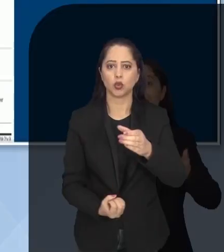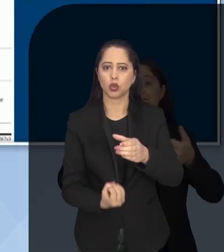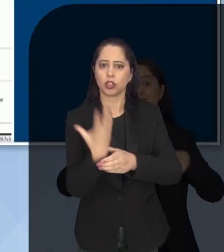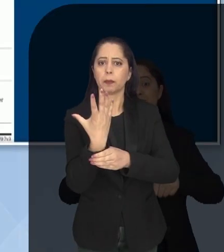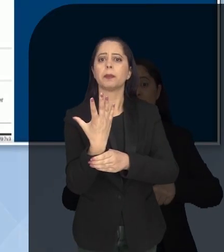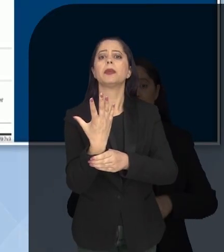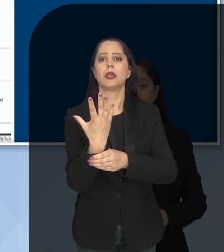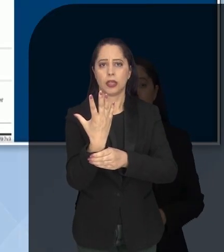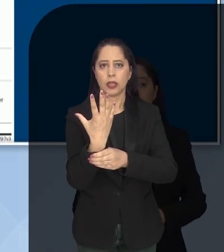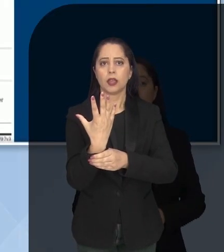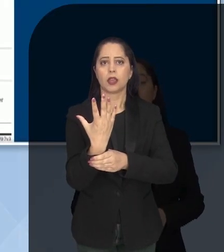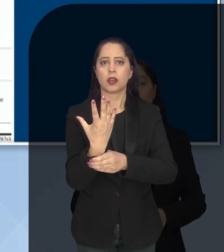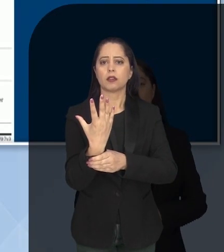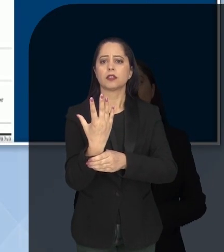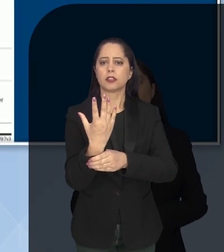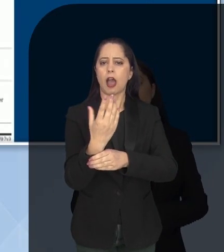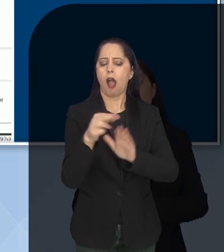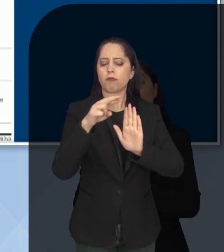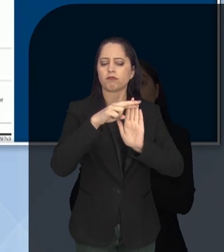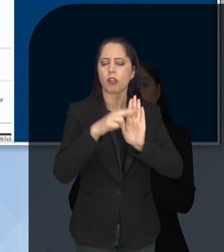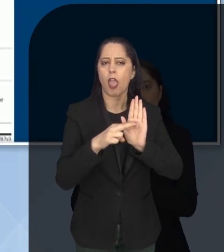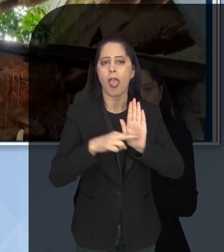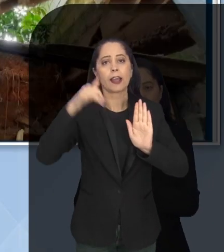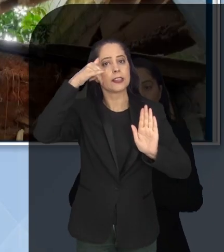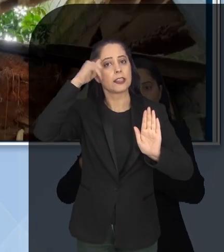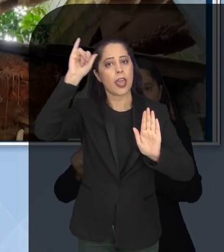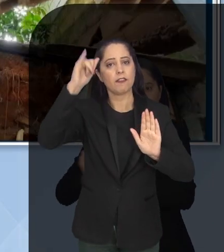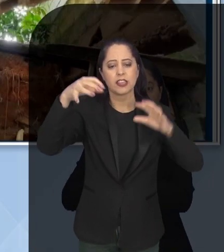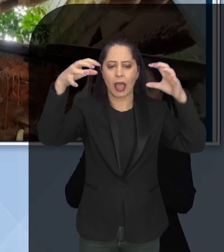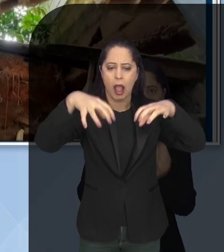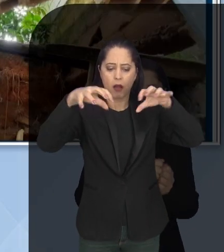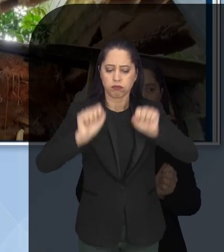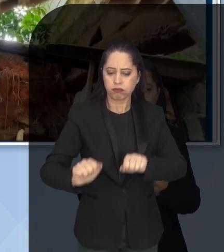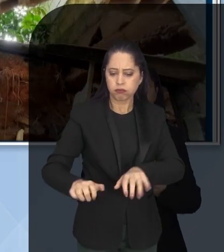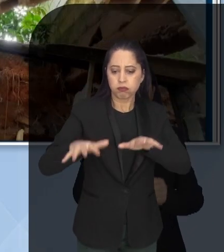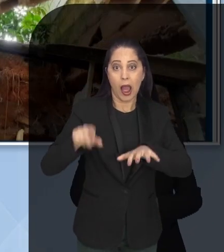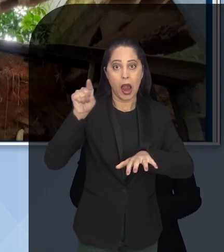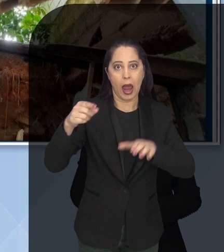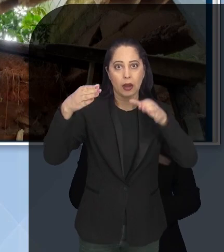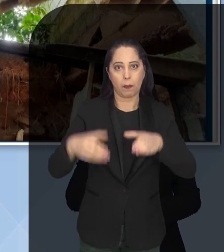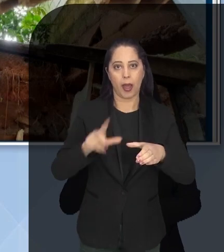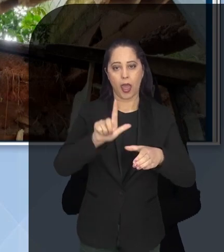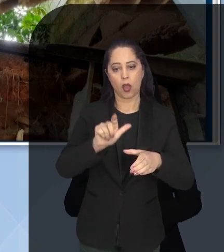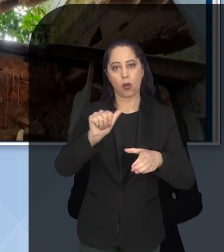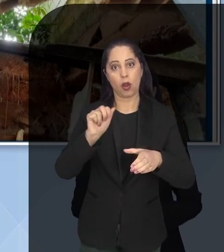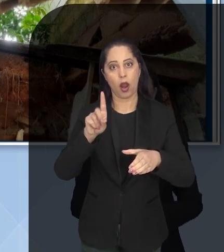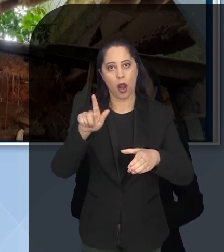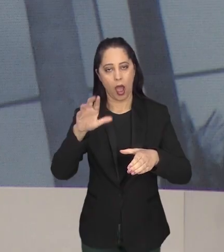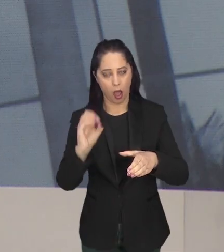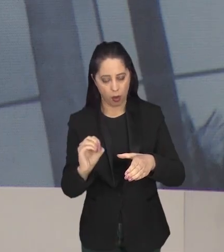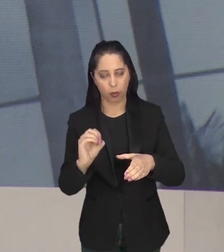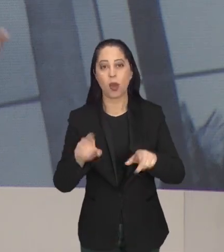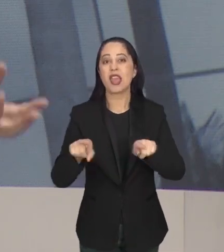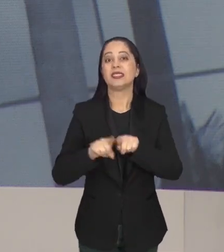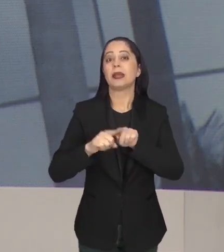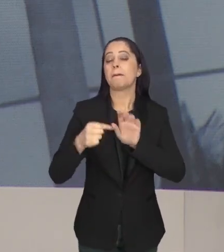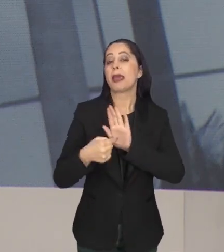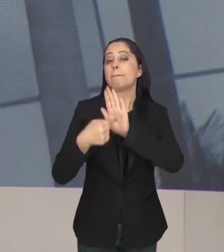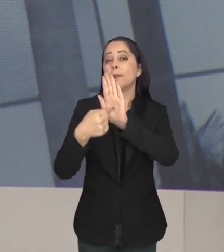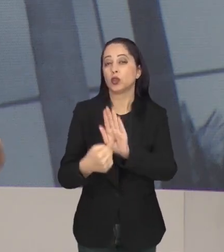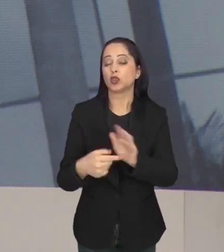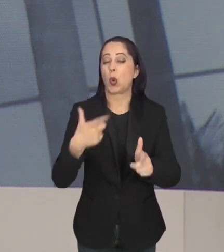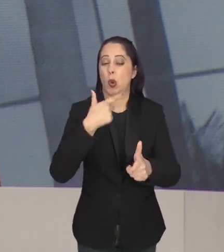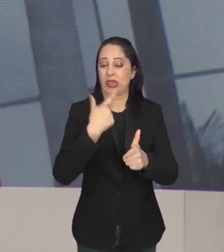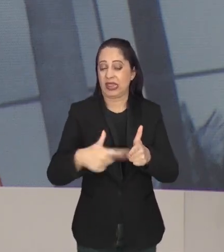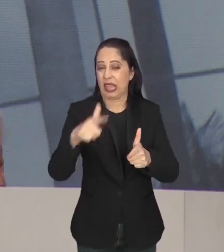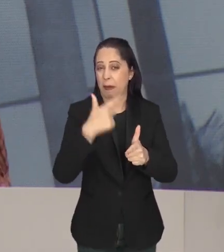um plano de contingência com o objetivo de prevenir as enchentes no bairro Jardim do Lago. Dulce também